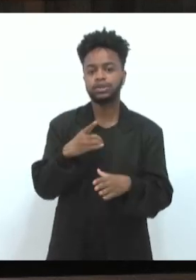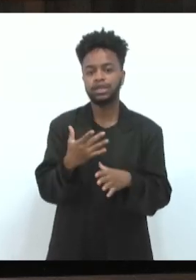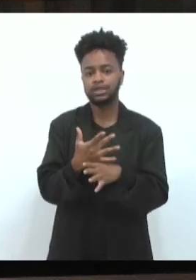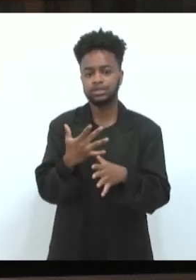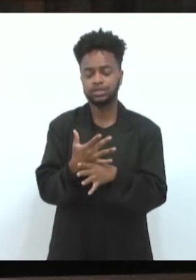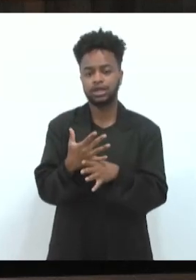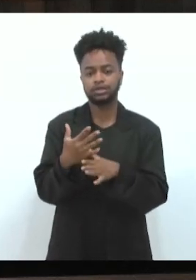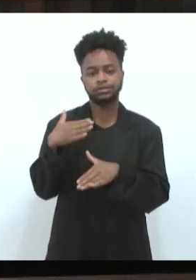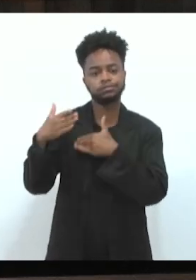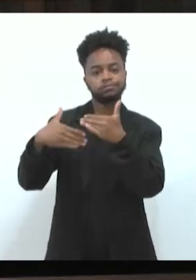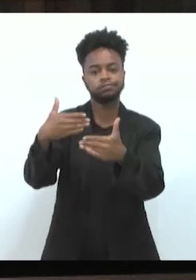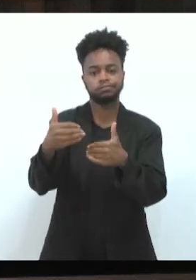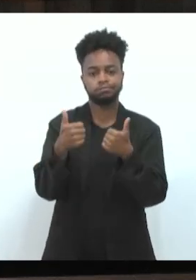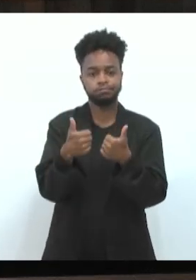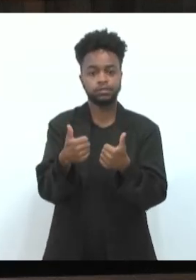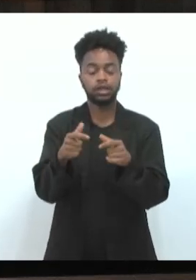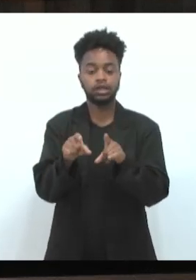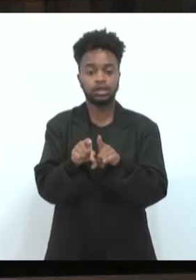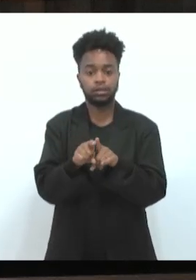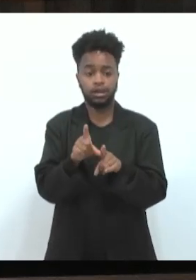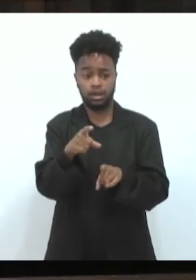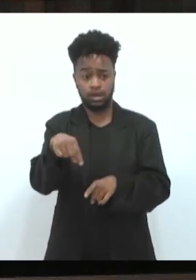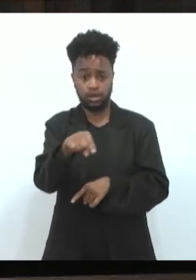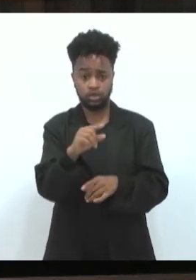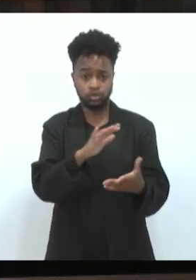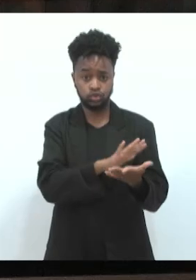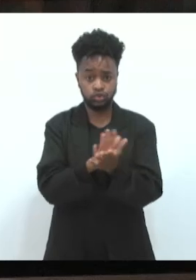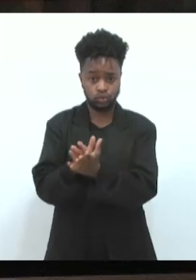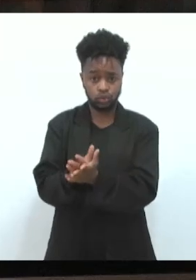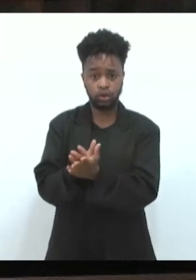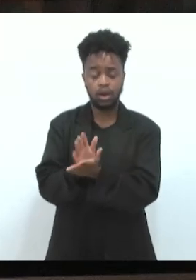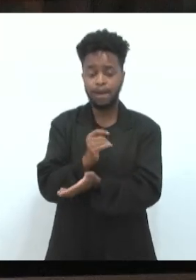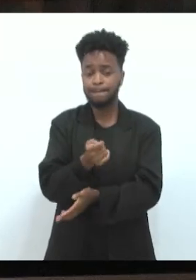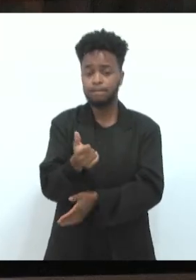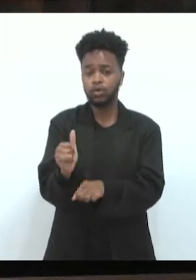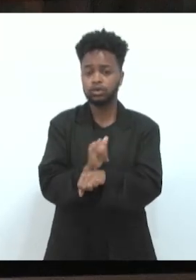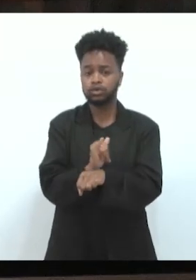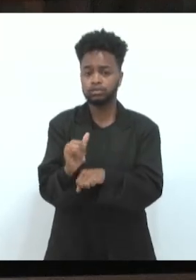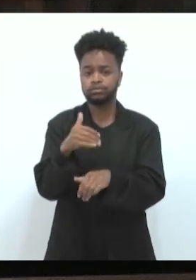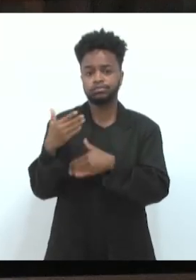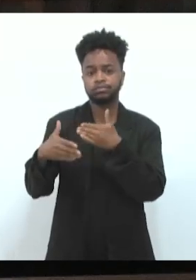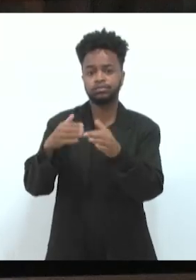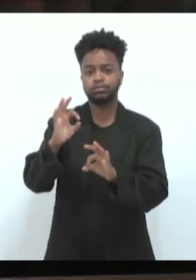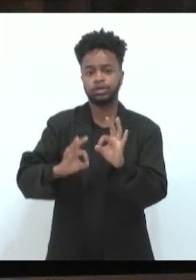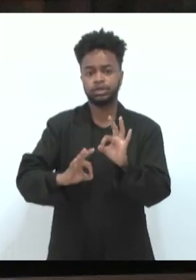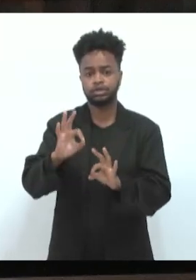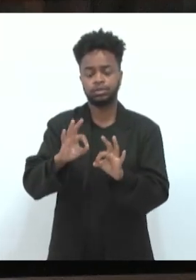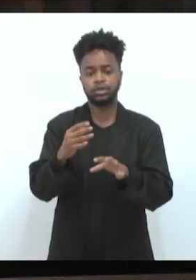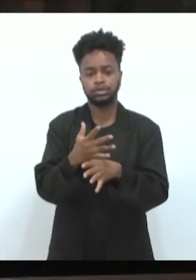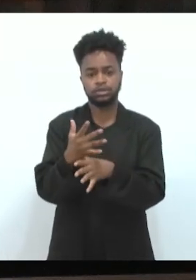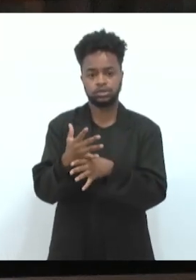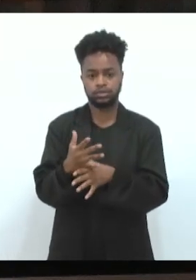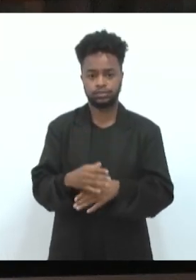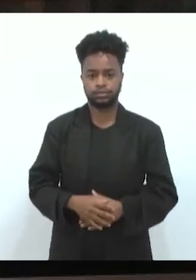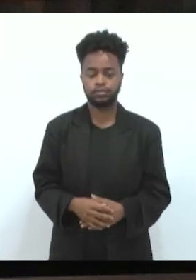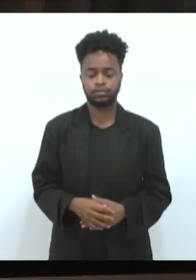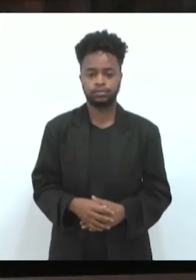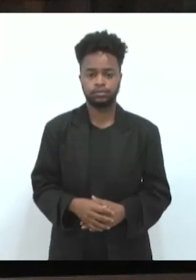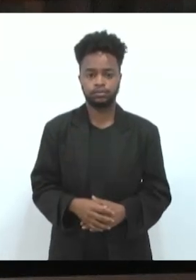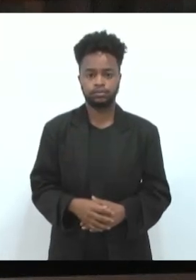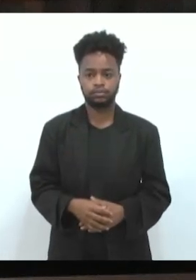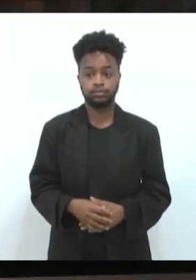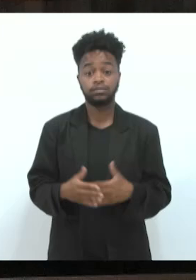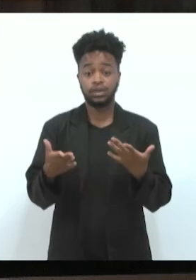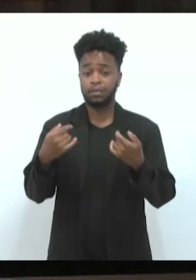mais próspera. E eles estão acabando com os poucos instrumentos de planejamento urbano que aquela cidade tem. É para